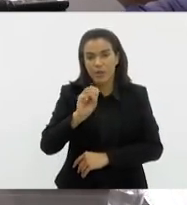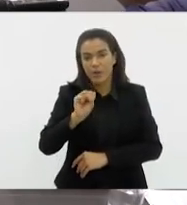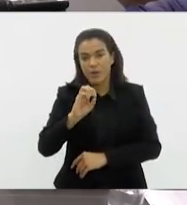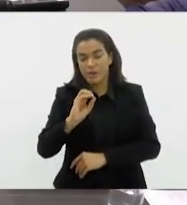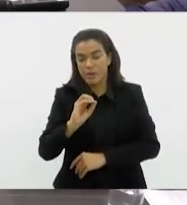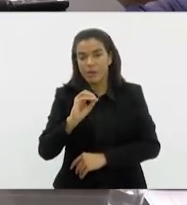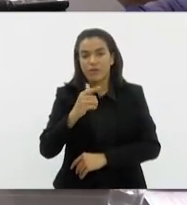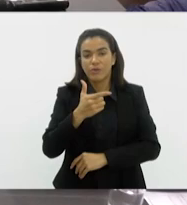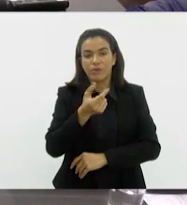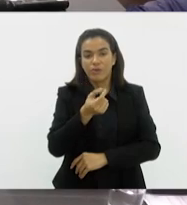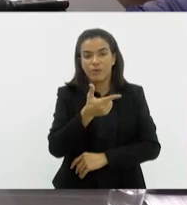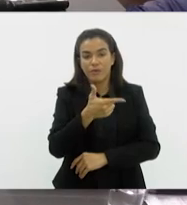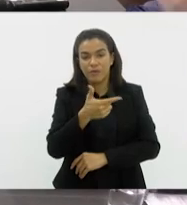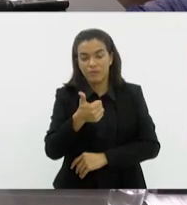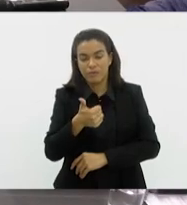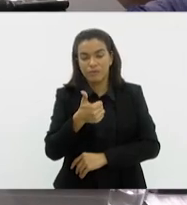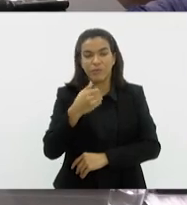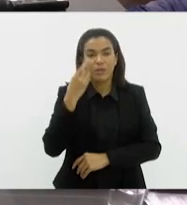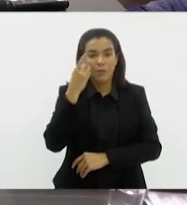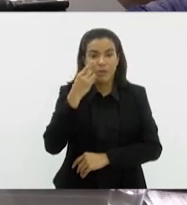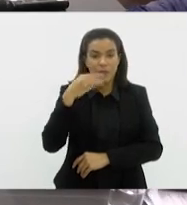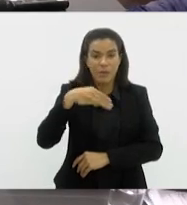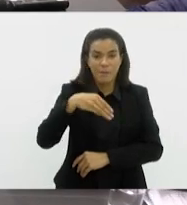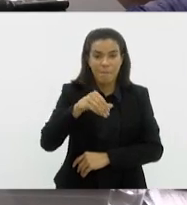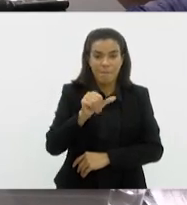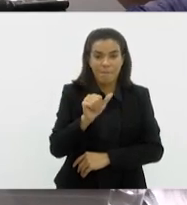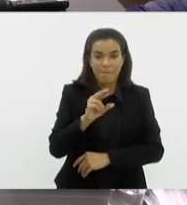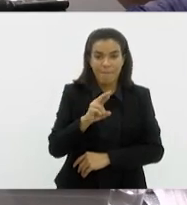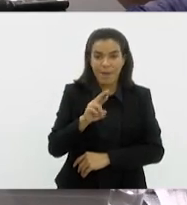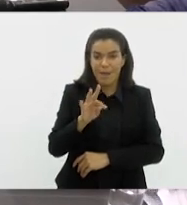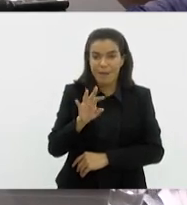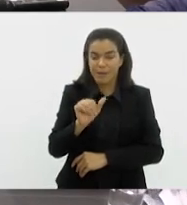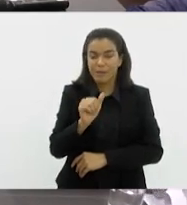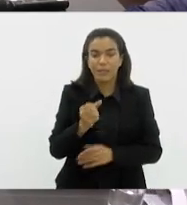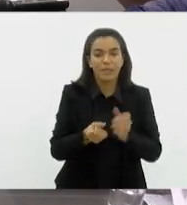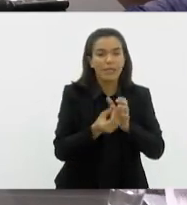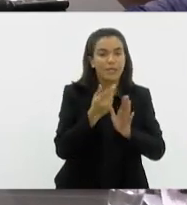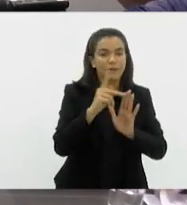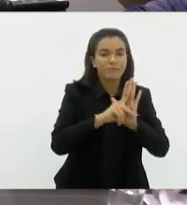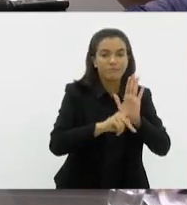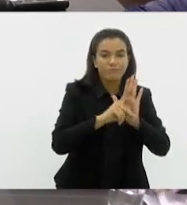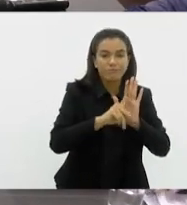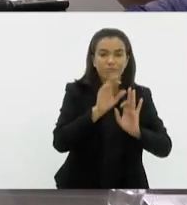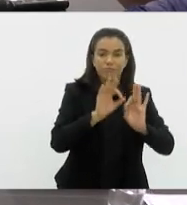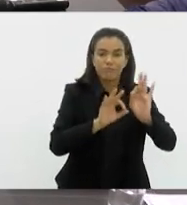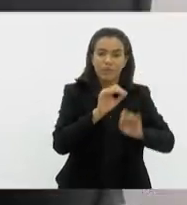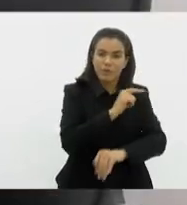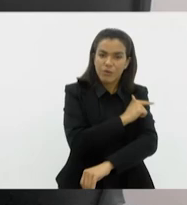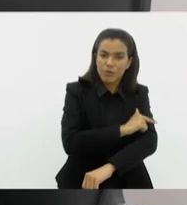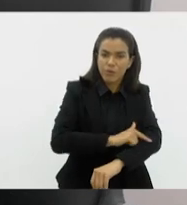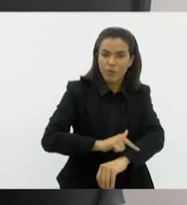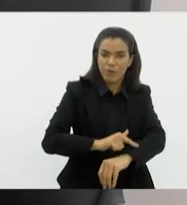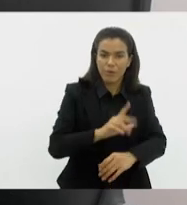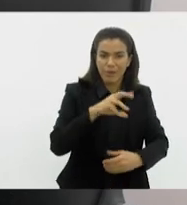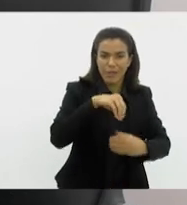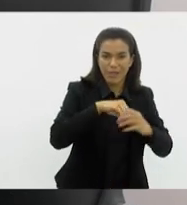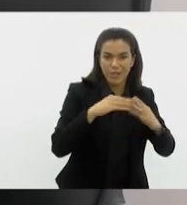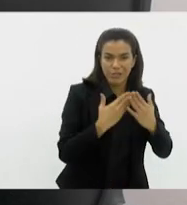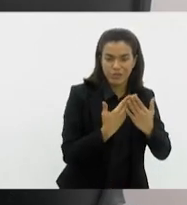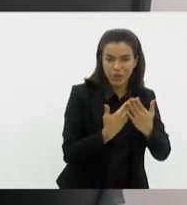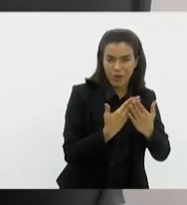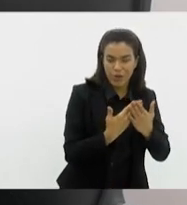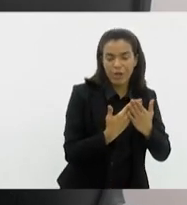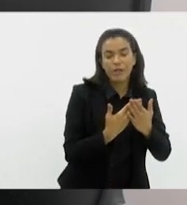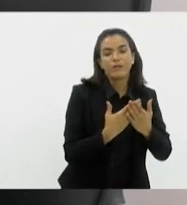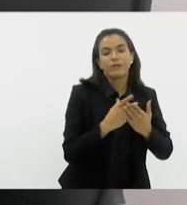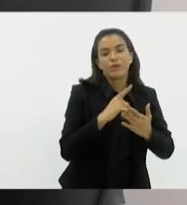de 2021, de autoria da deputada Marta Rocha. Cria o programa de incentivo à diplomacia na rede escolar em todo o Estado do Rio de Janeiro e dá